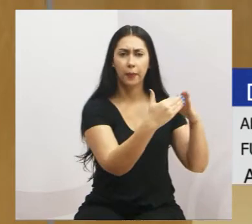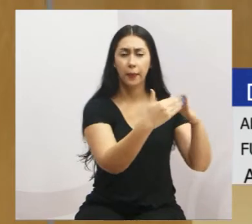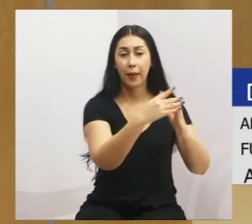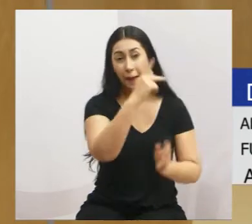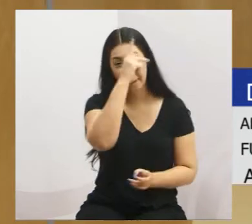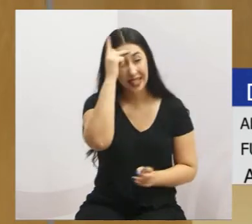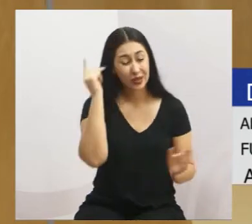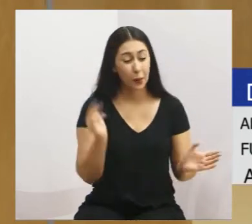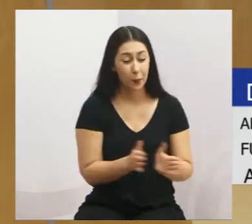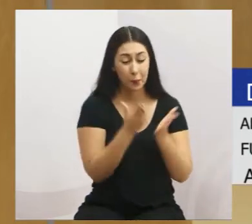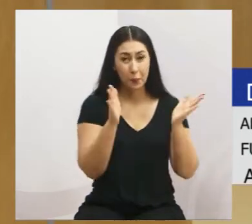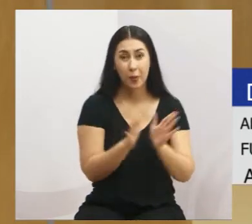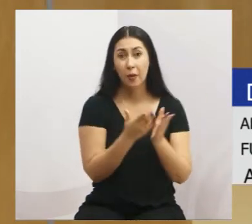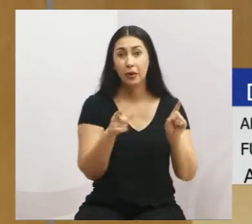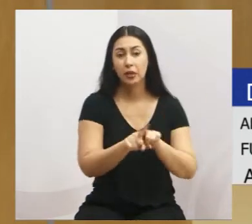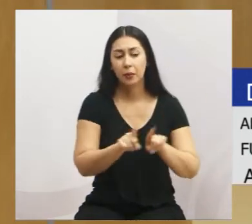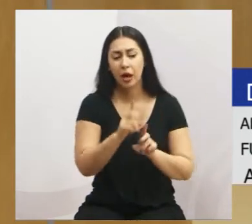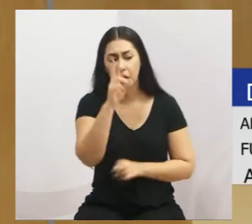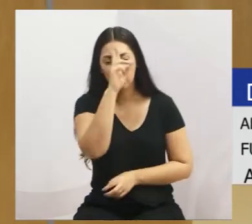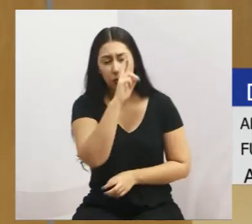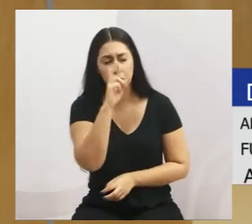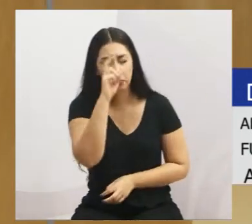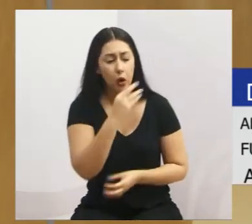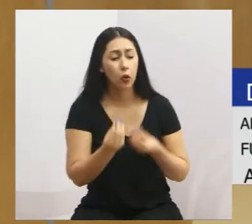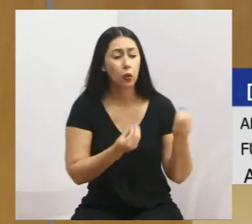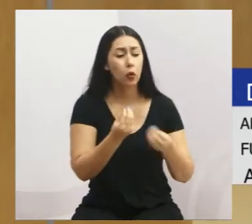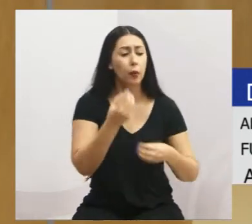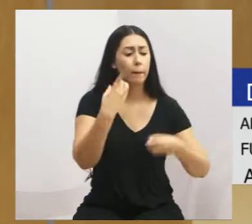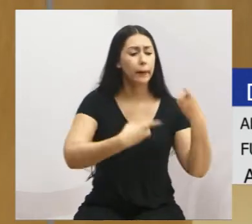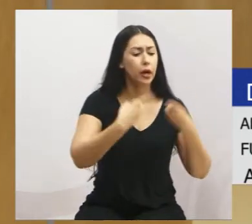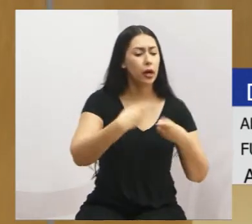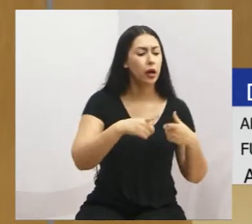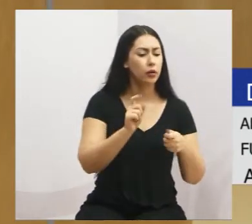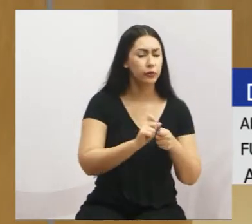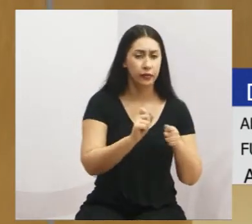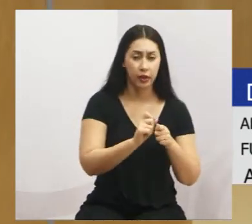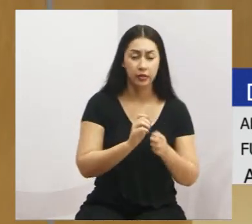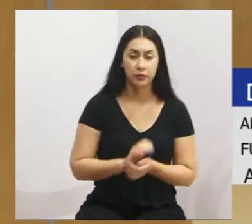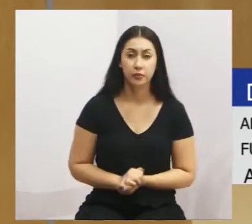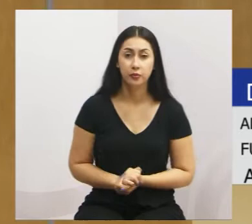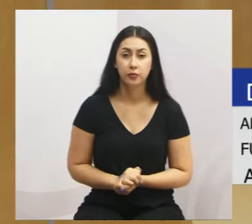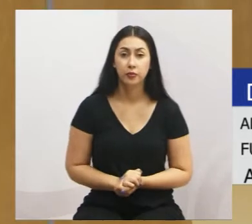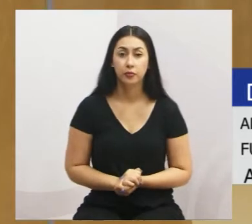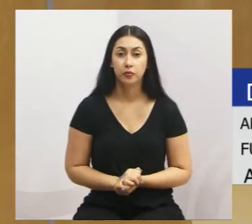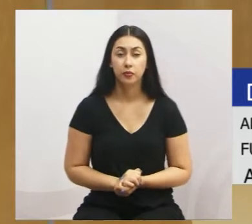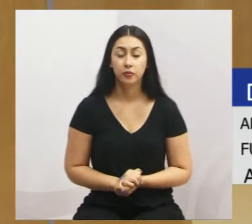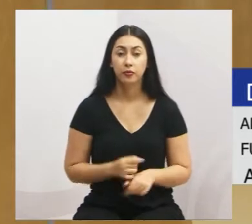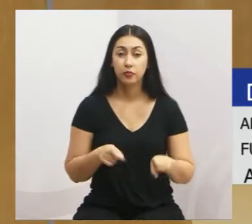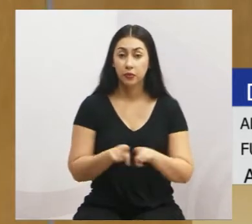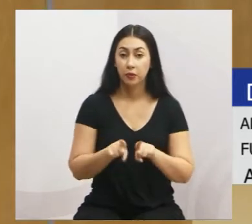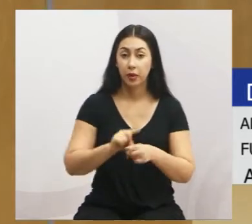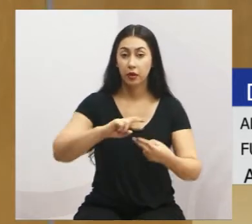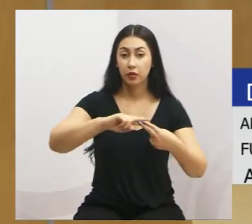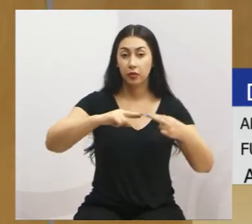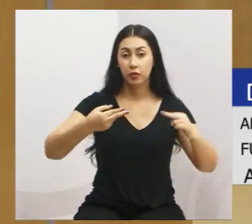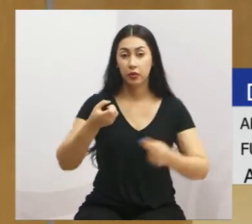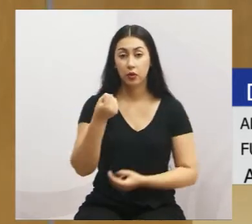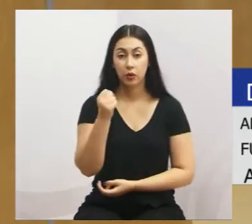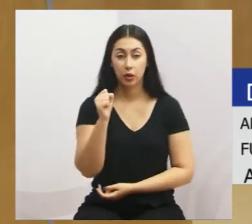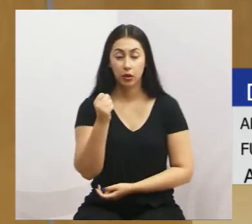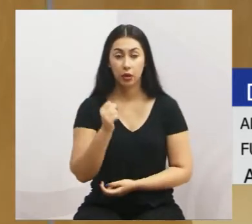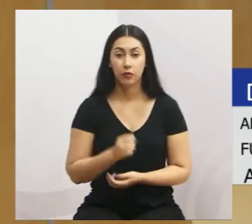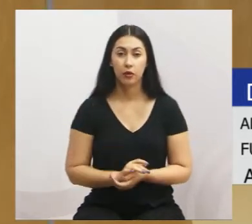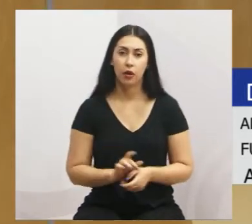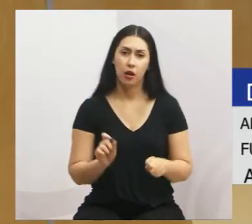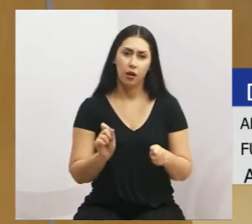renda e monitorar a execução da política municipal de habitação de interesse social. E, inciso 8º, desenvolver